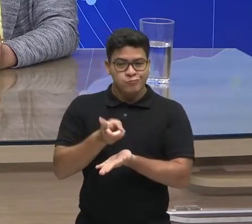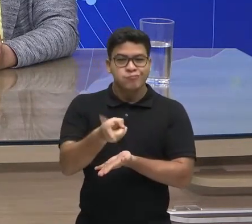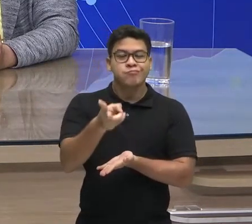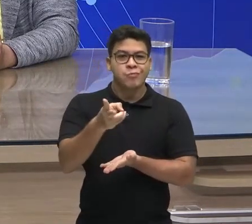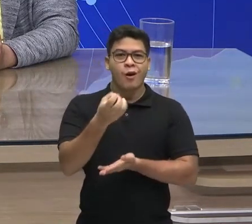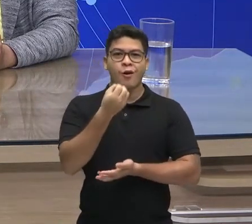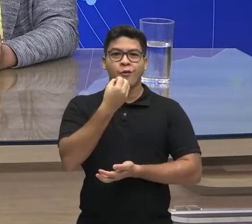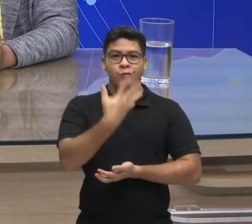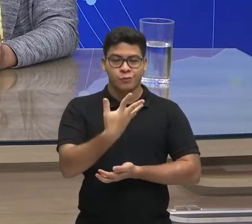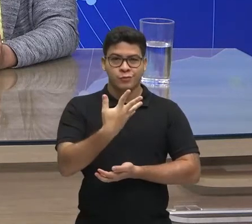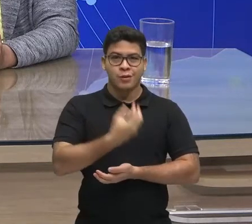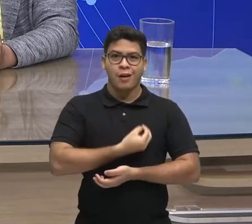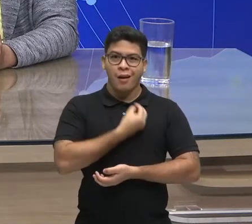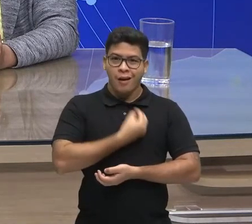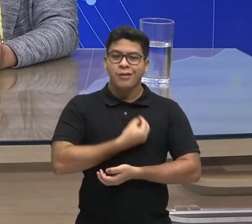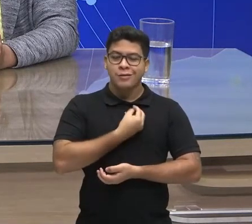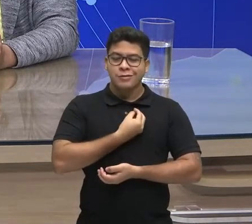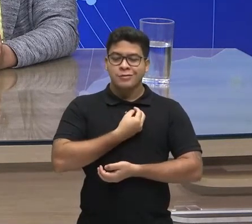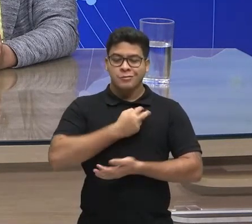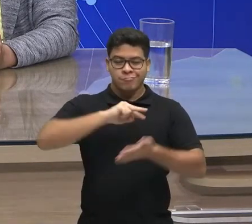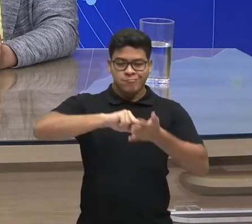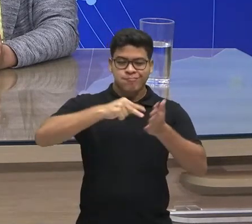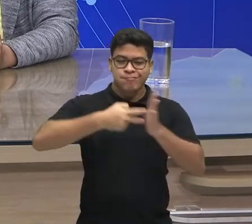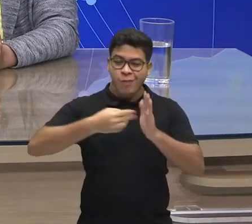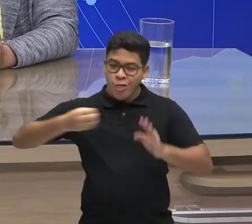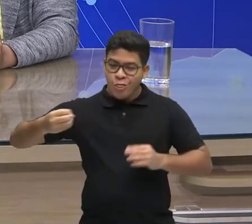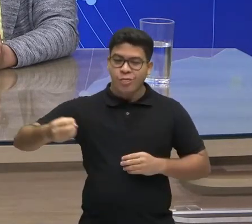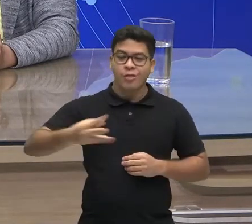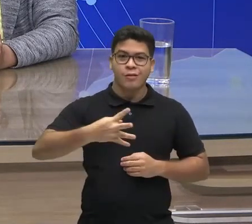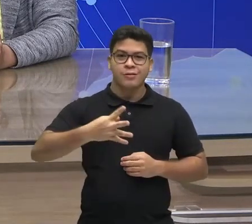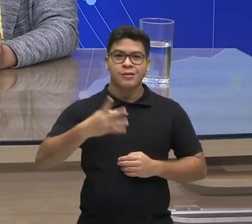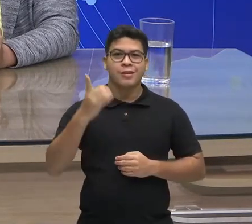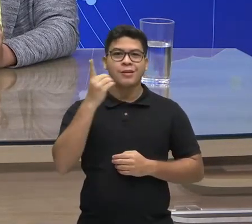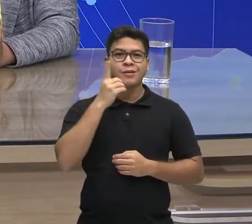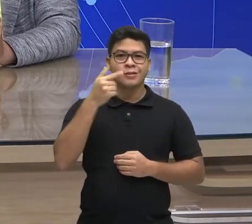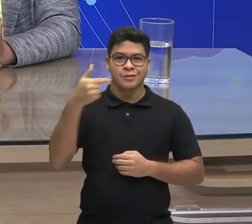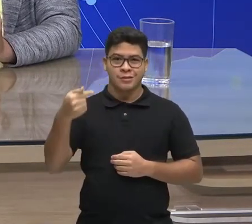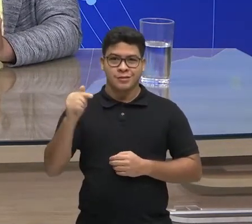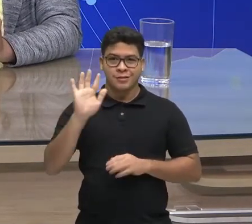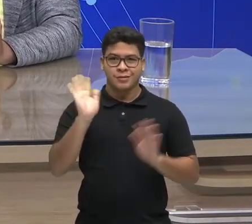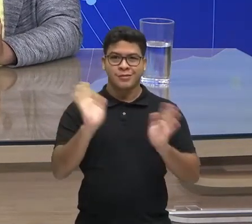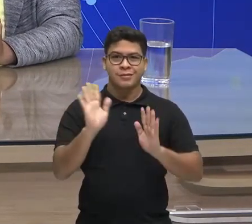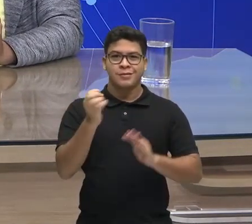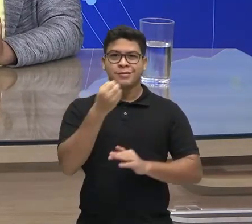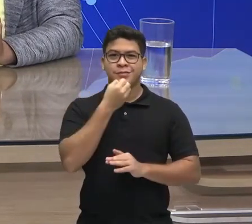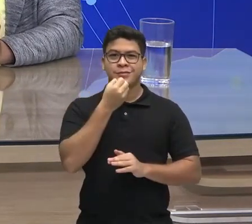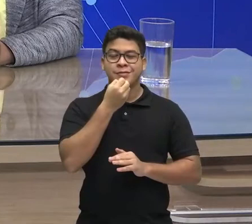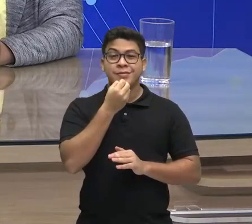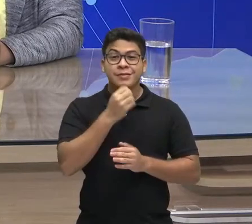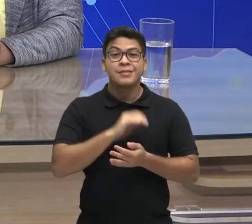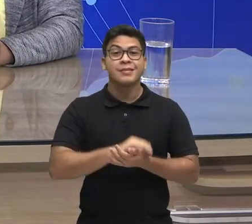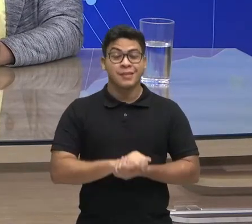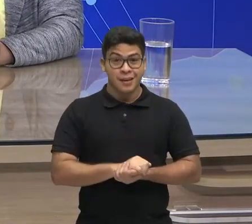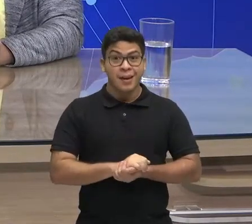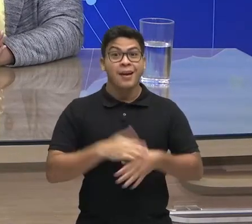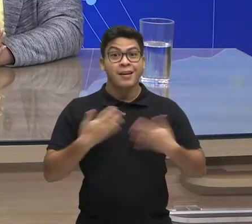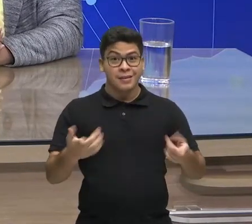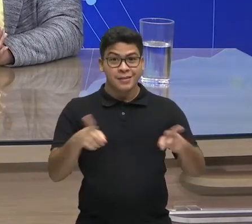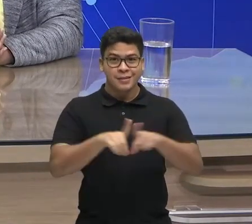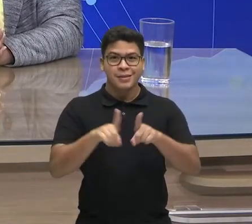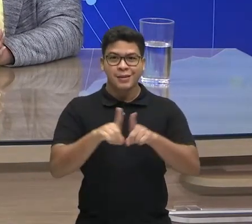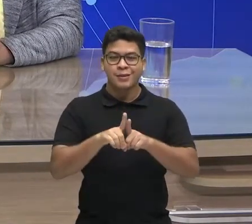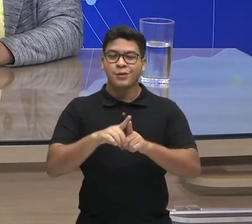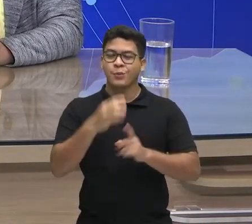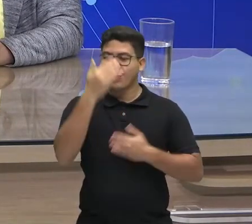uma boa ressignificação nas nossas vidas e até o dia 17. Até o dia 17. Muito obrigado pela oportunidade de